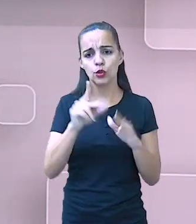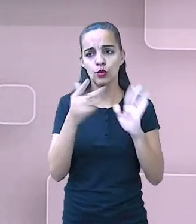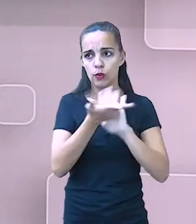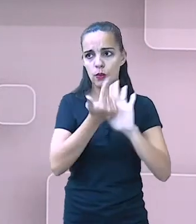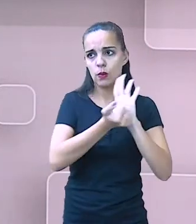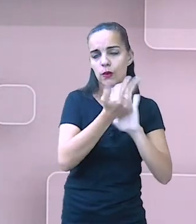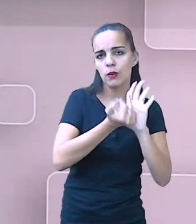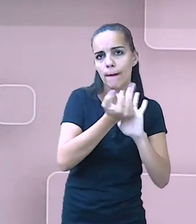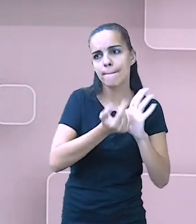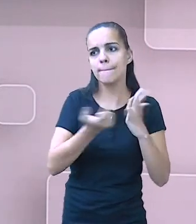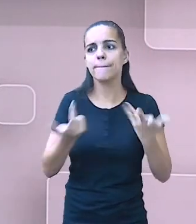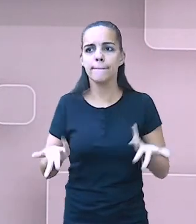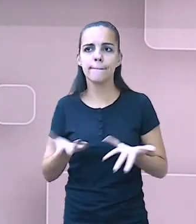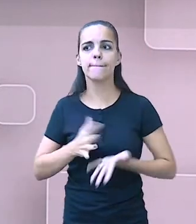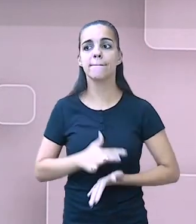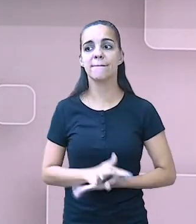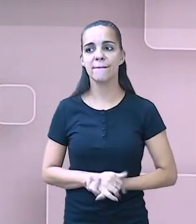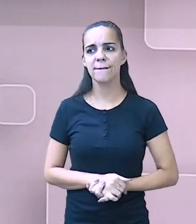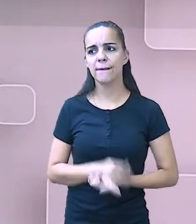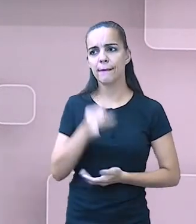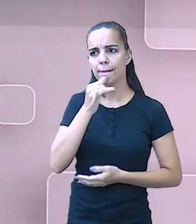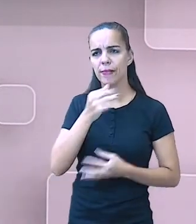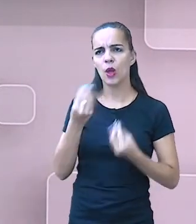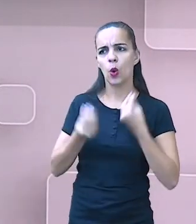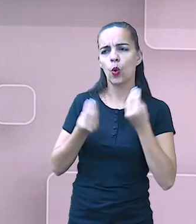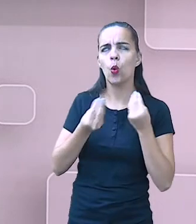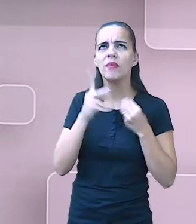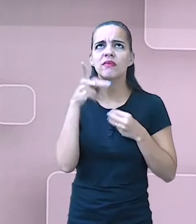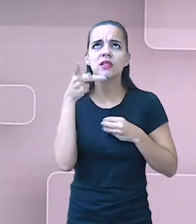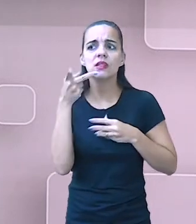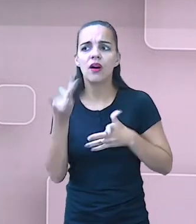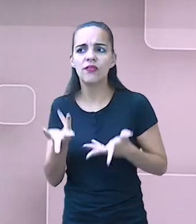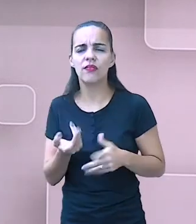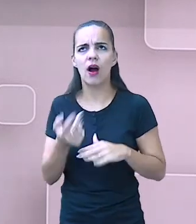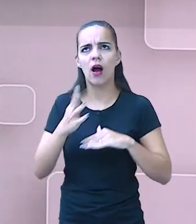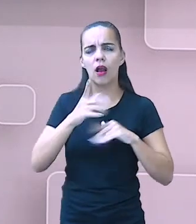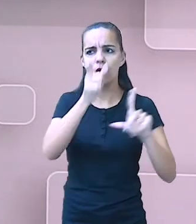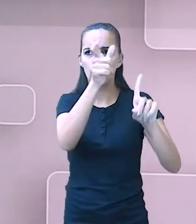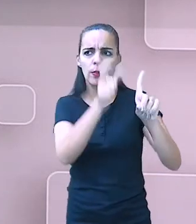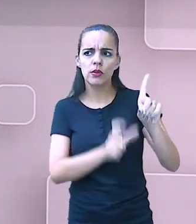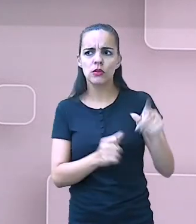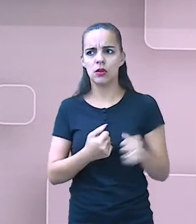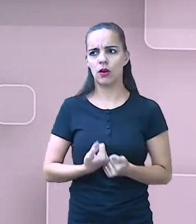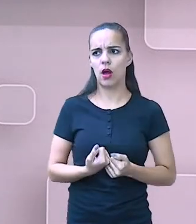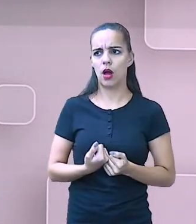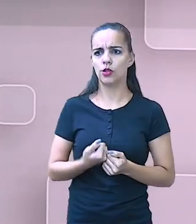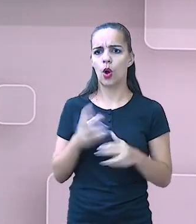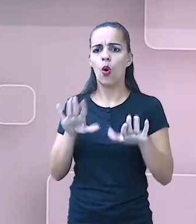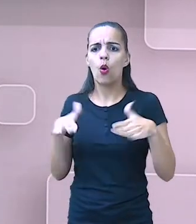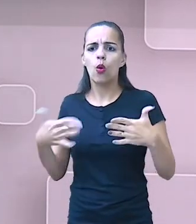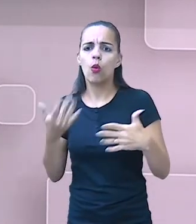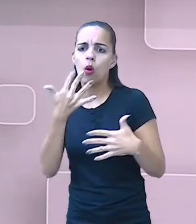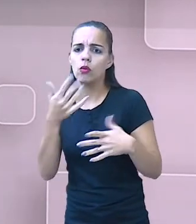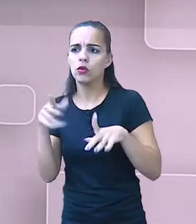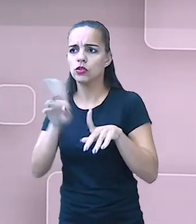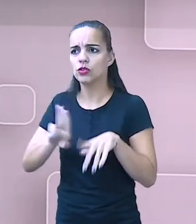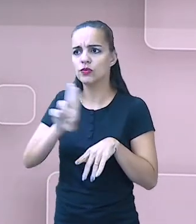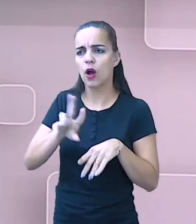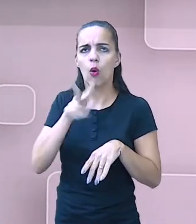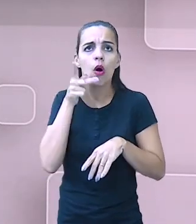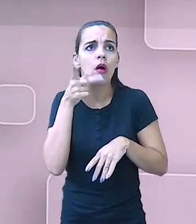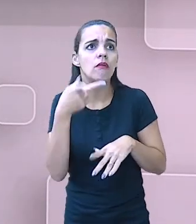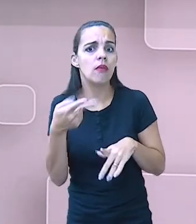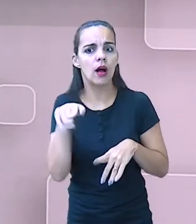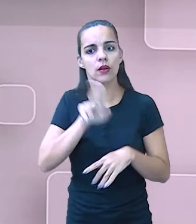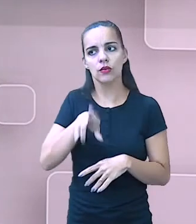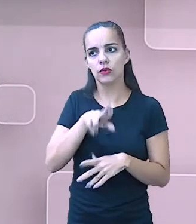estabelecer também como vai ser a fala desse personagem, qual balão eu vou usar e como eu quero